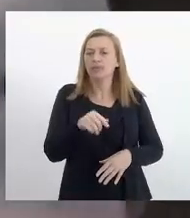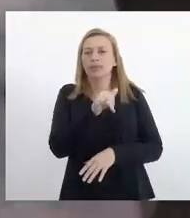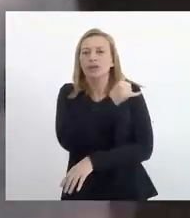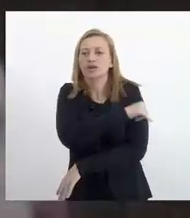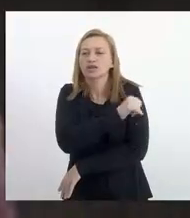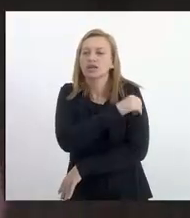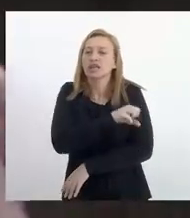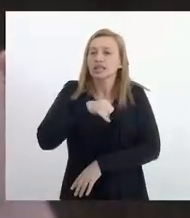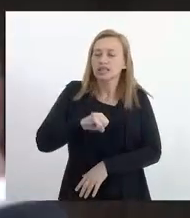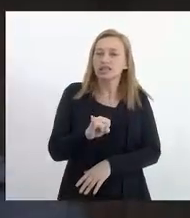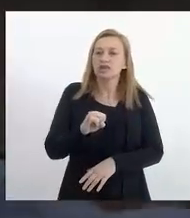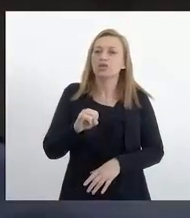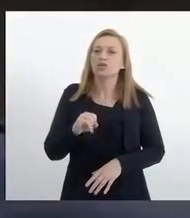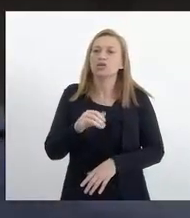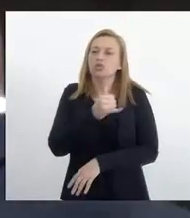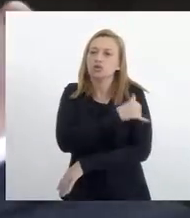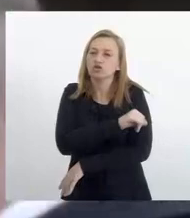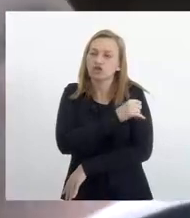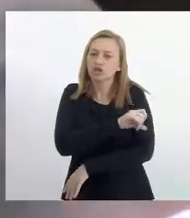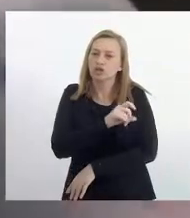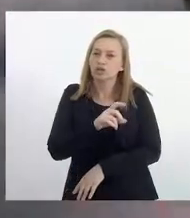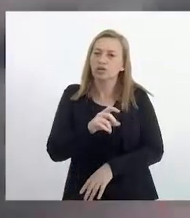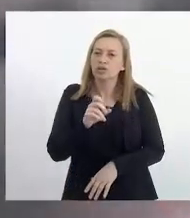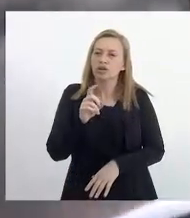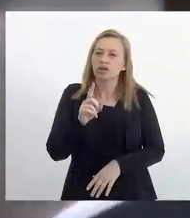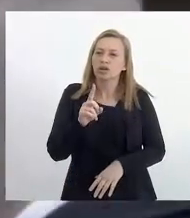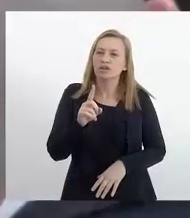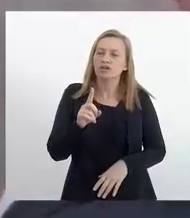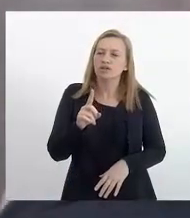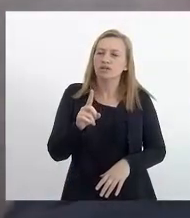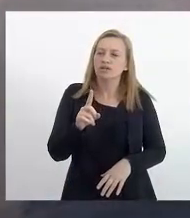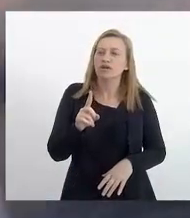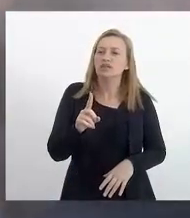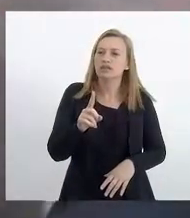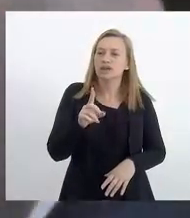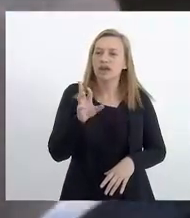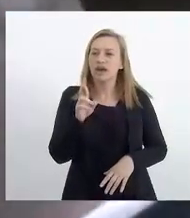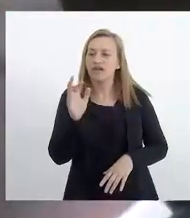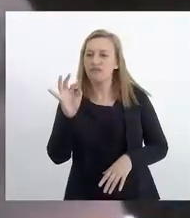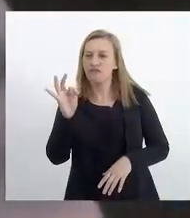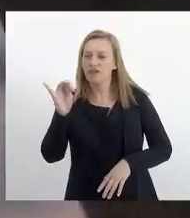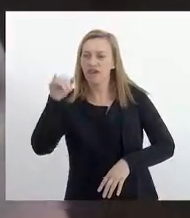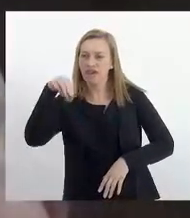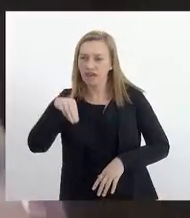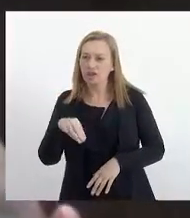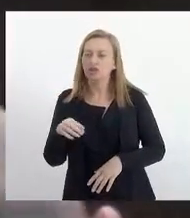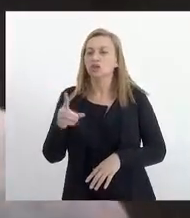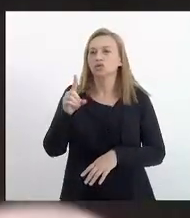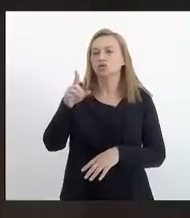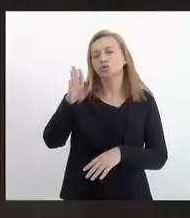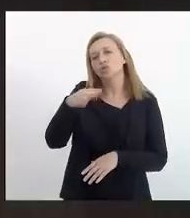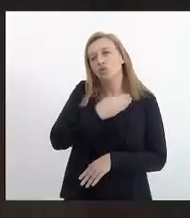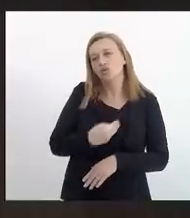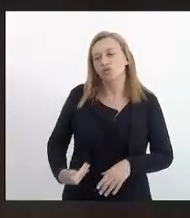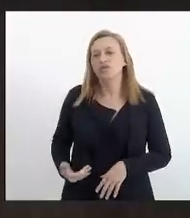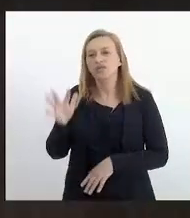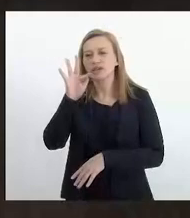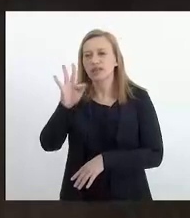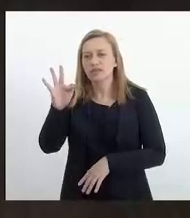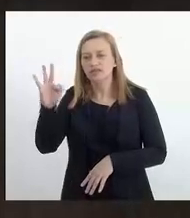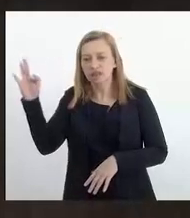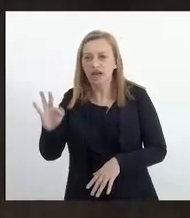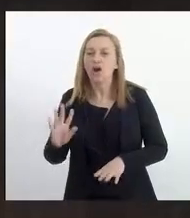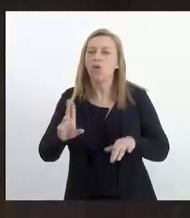ser refém do governo federal ou se o Rio de Janeiro vai se impor diante a todo o